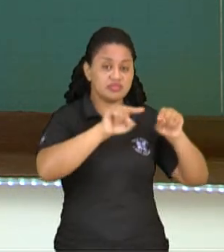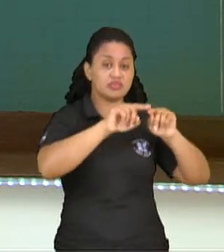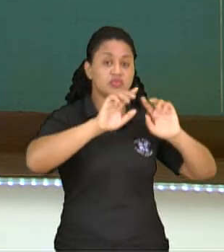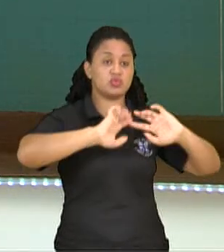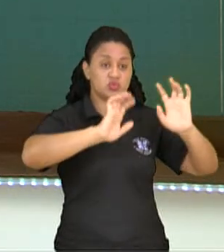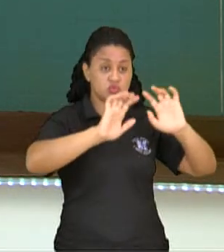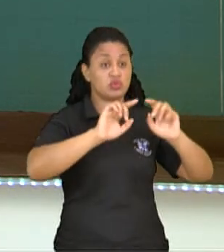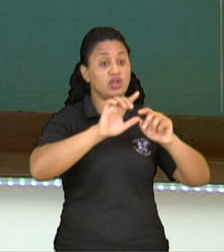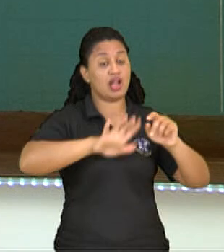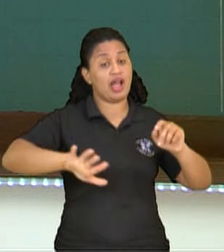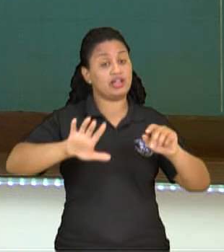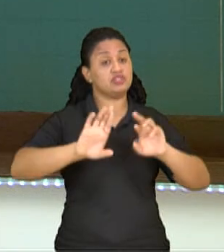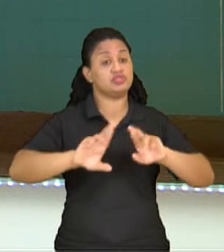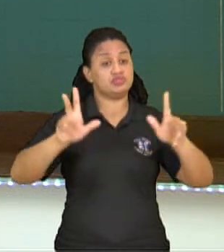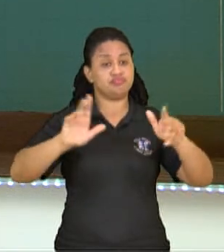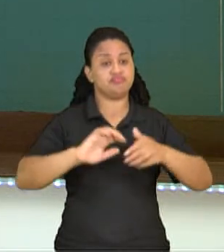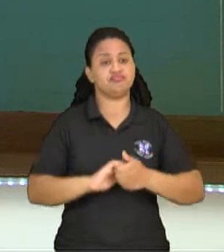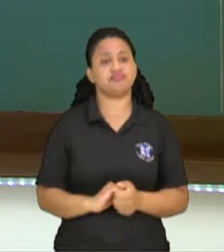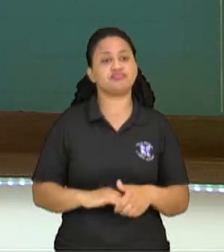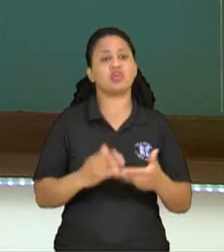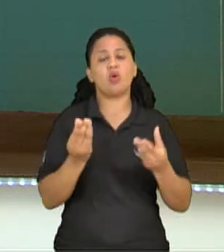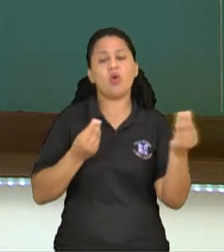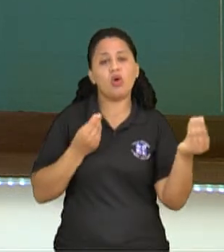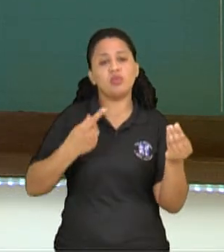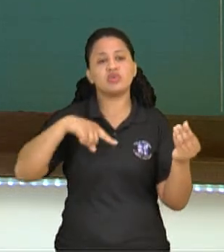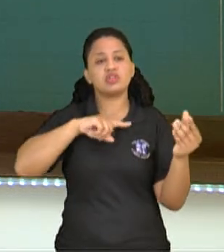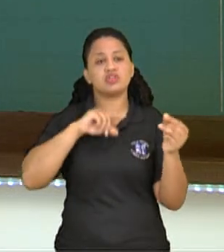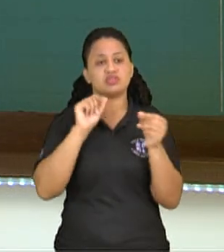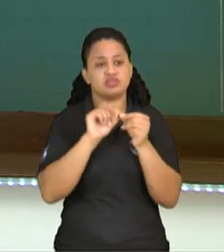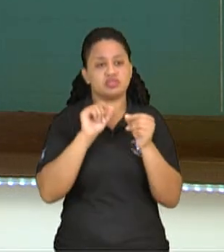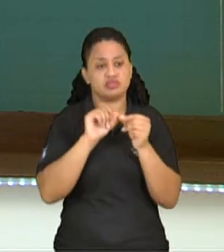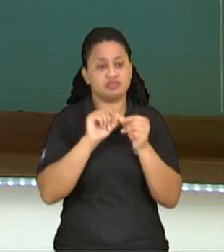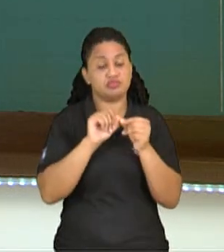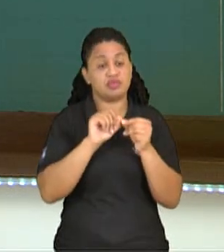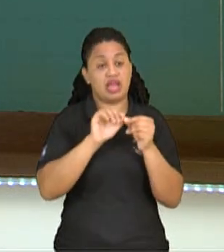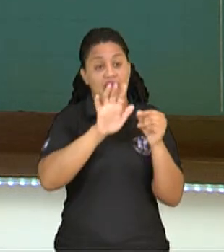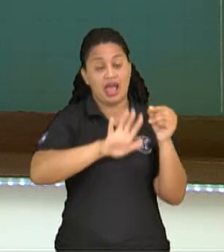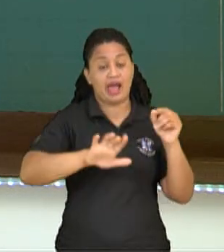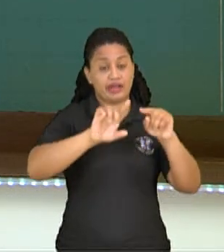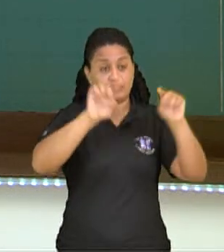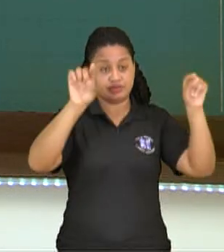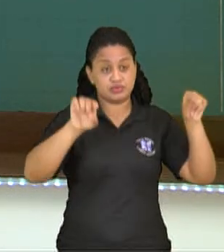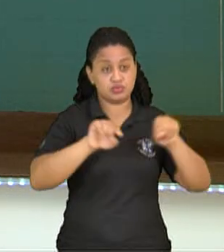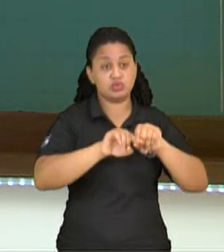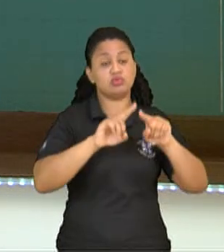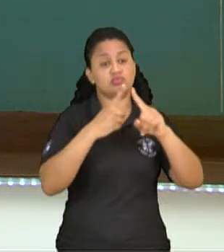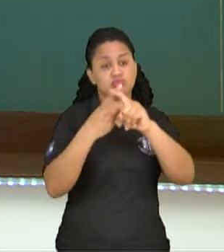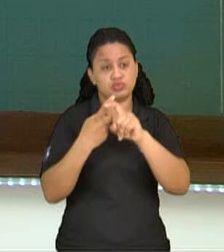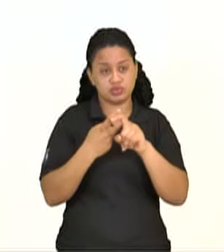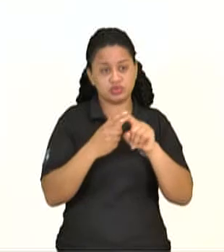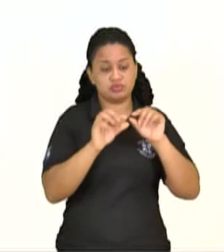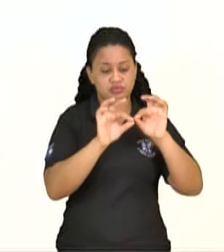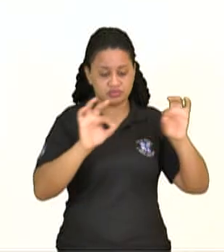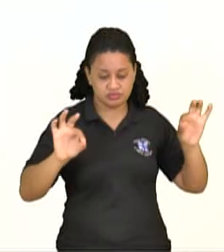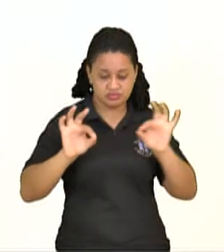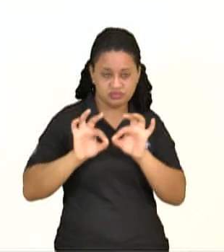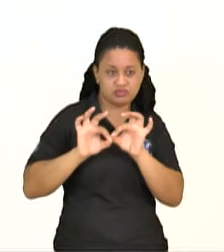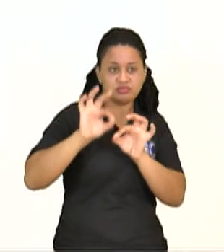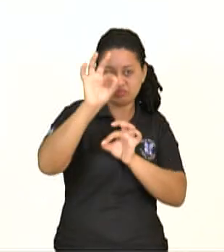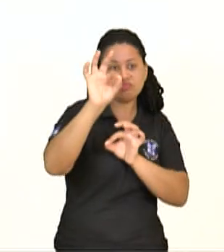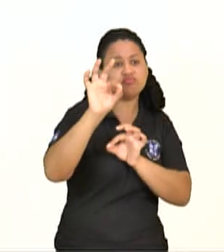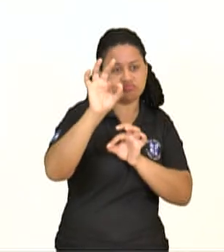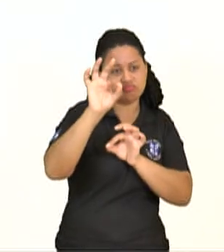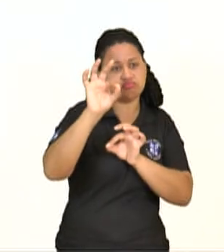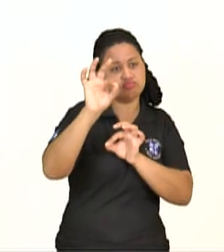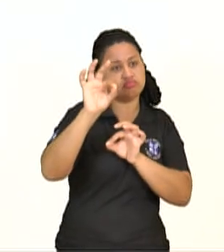áreas diferentes, tá? Então, como que nós podemos fazer isso? Para determinar a área do jogo, nós vamos multiplicar, né? O comprimento vezes a largura.